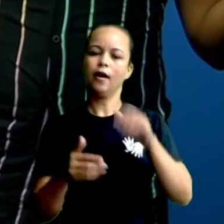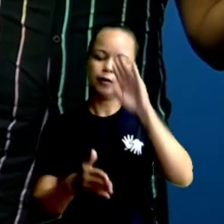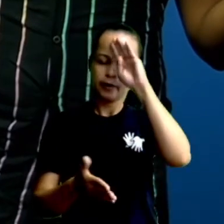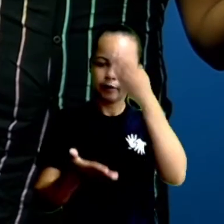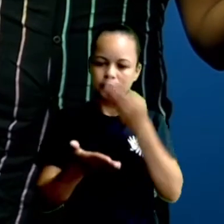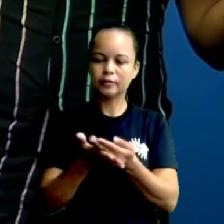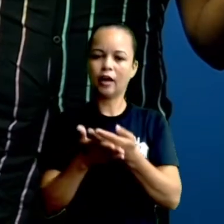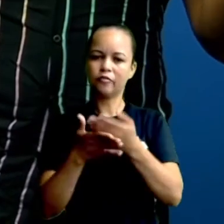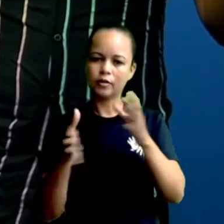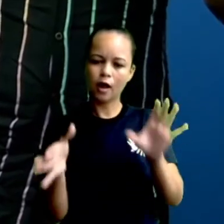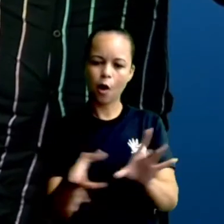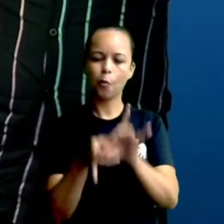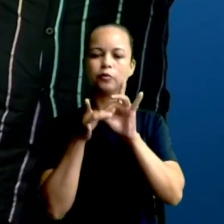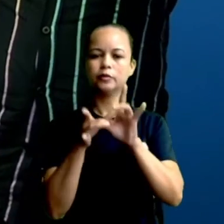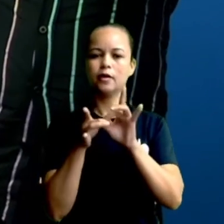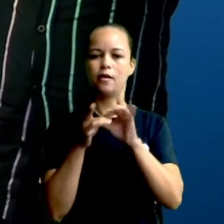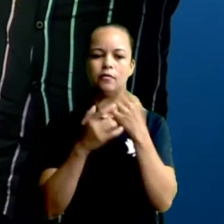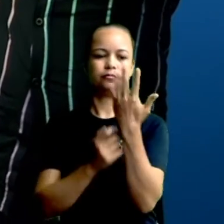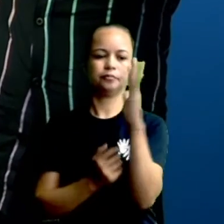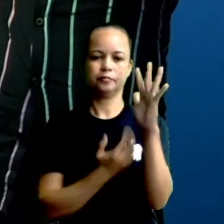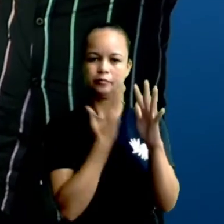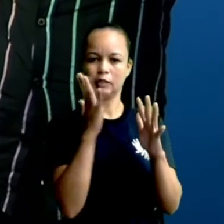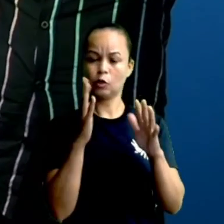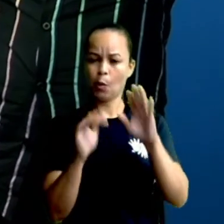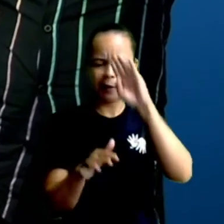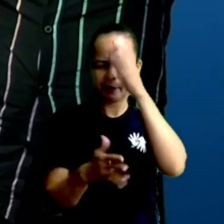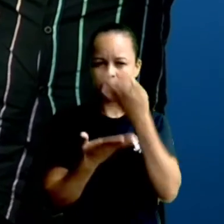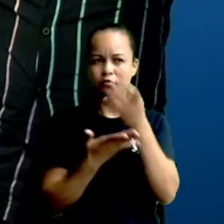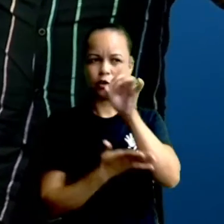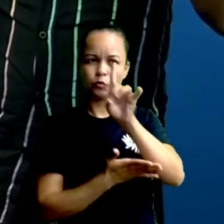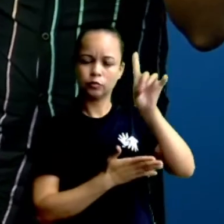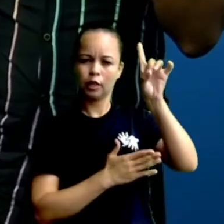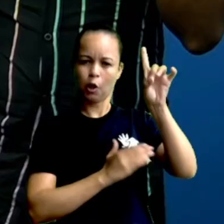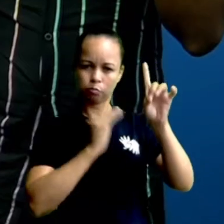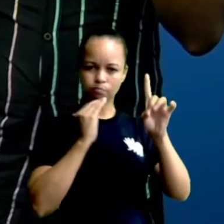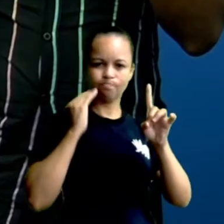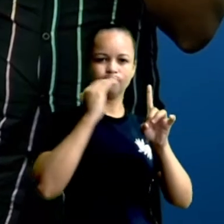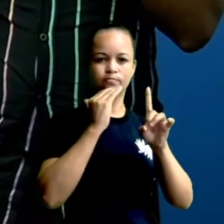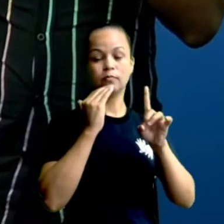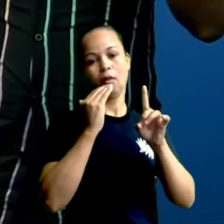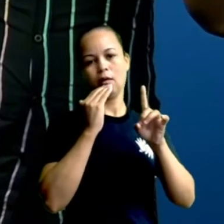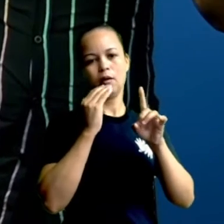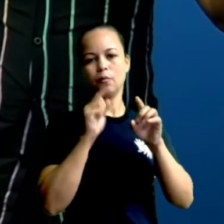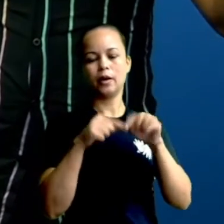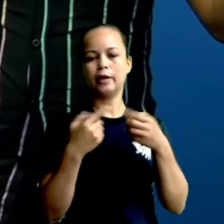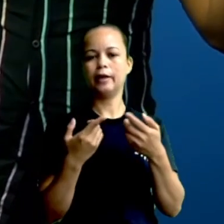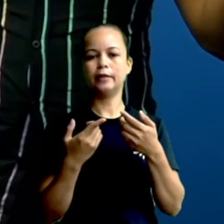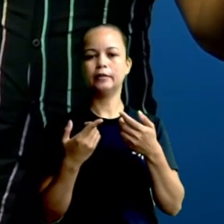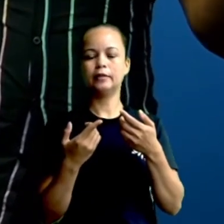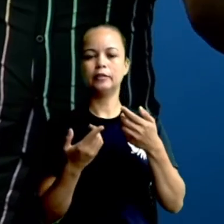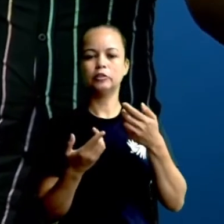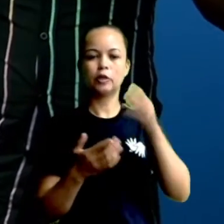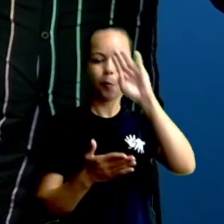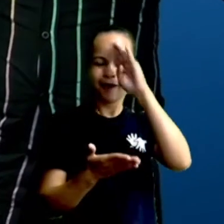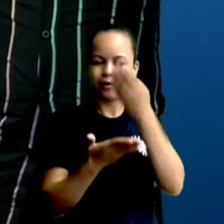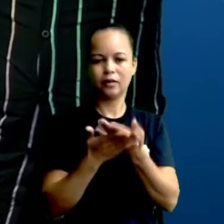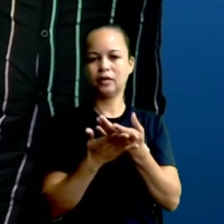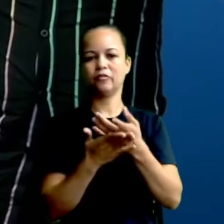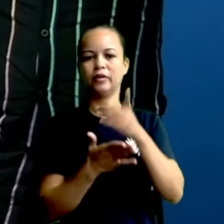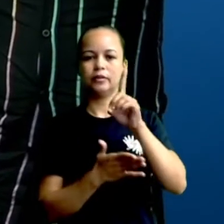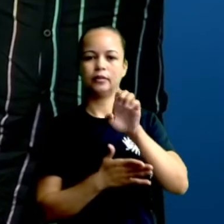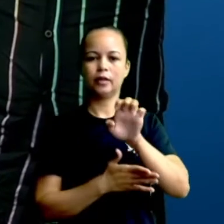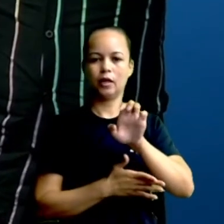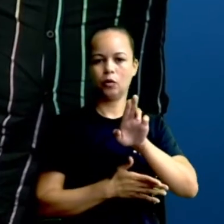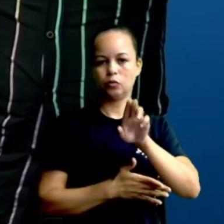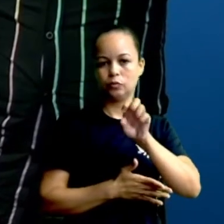dessa natureza. Eles não acreditavam que existia um Deus acima do outro. Na verdade, os tupis, eles não acreditavam em deuses. Geralmente,